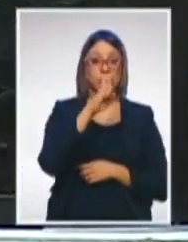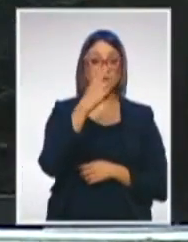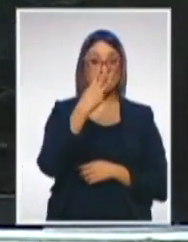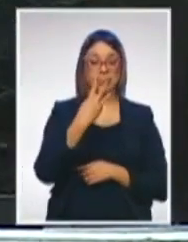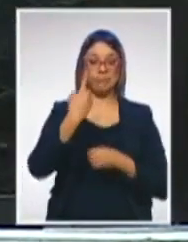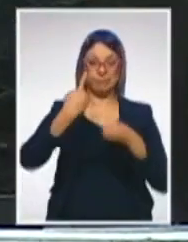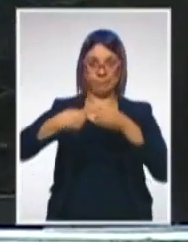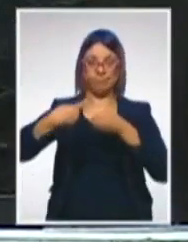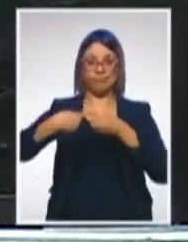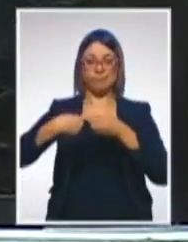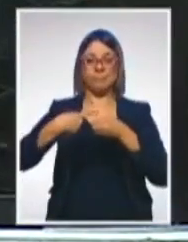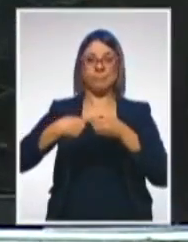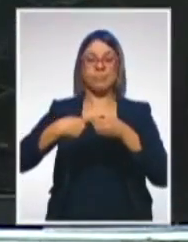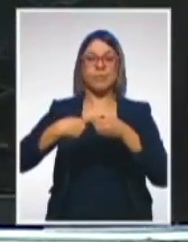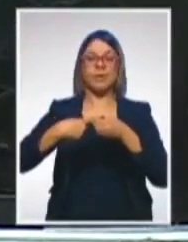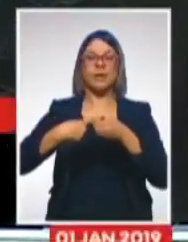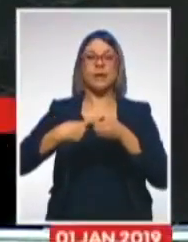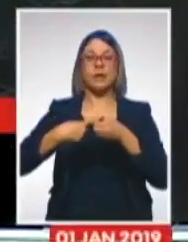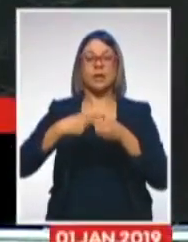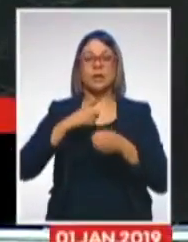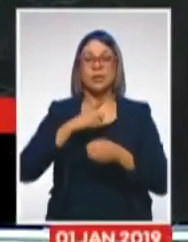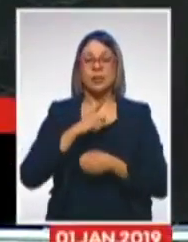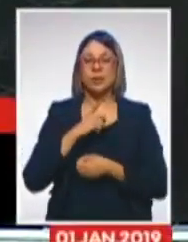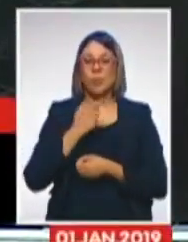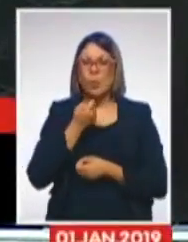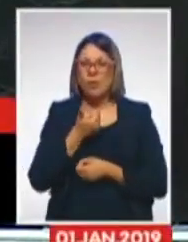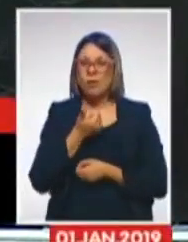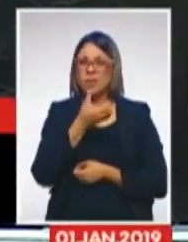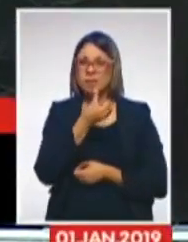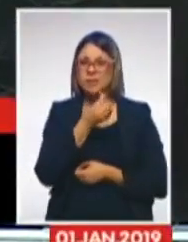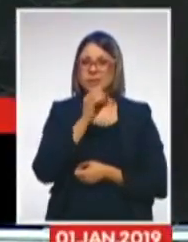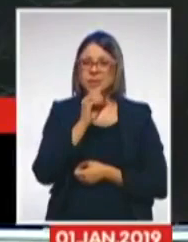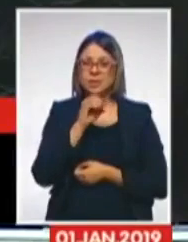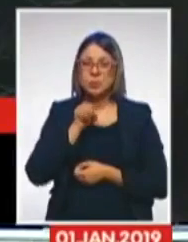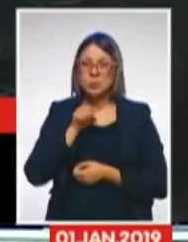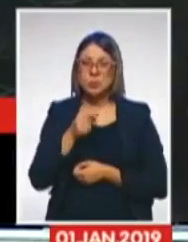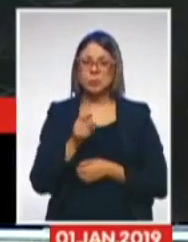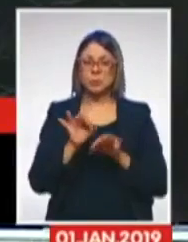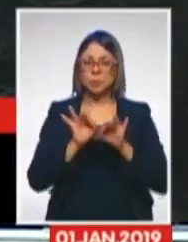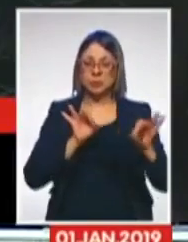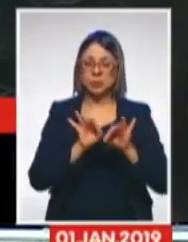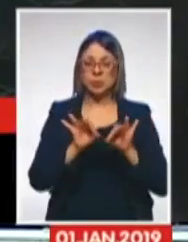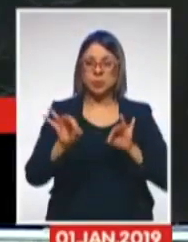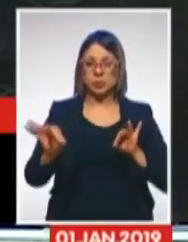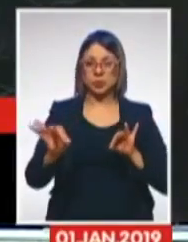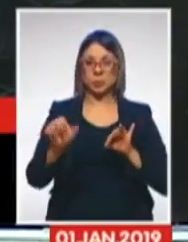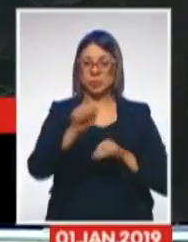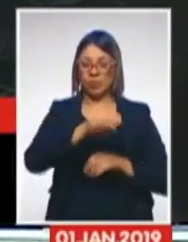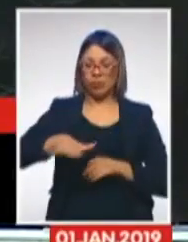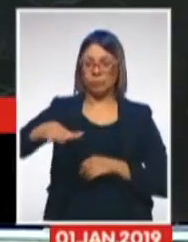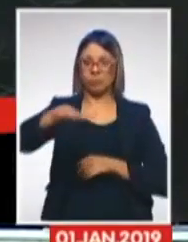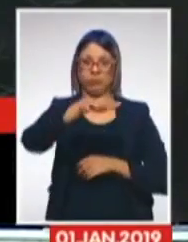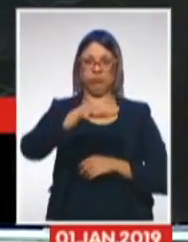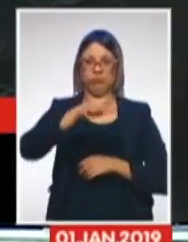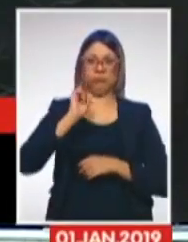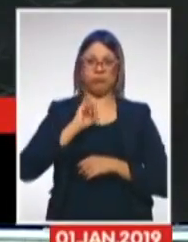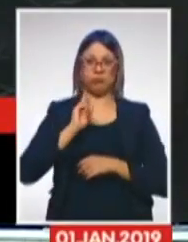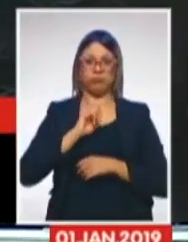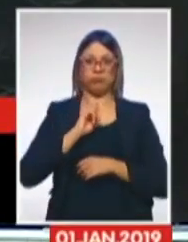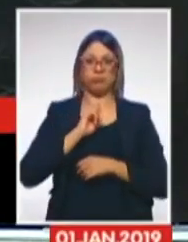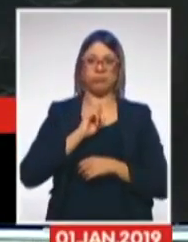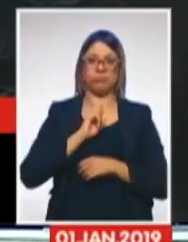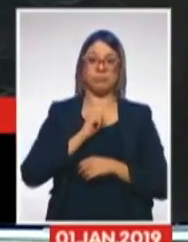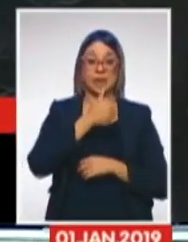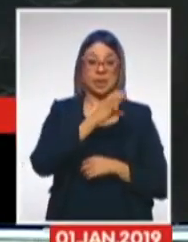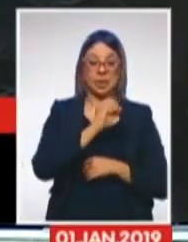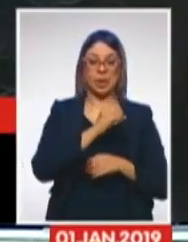municípios, temos quase 600 mil quilômetros quadrados de área total e 10